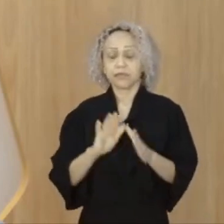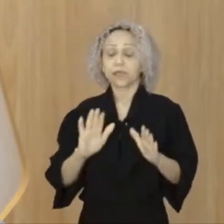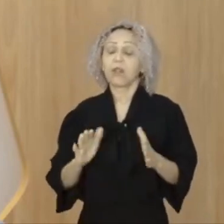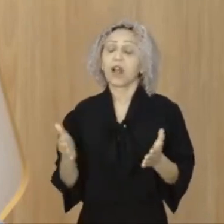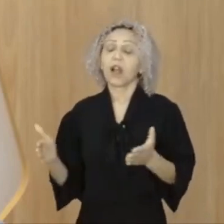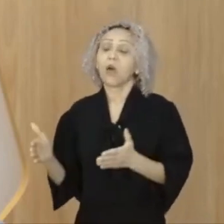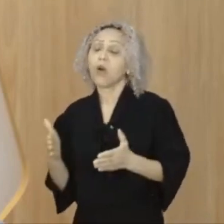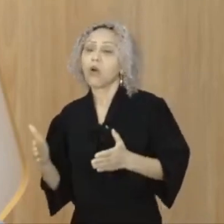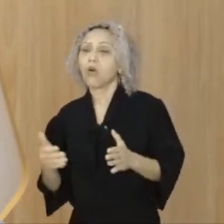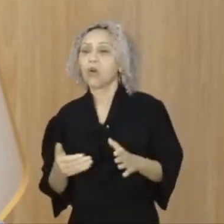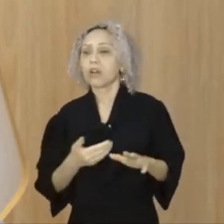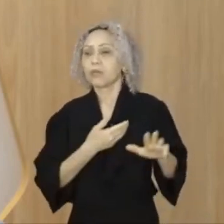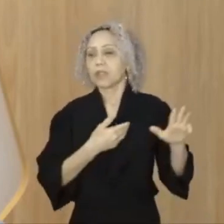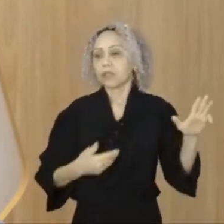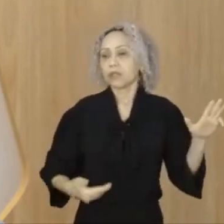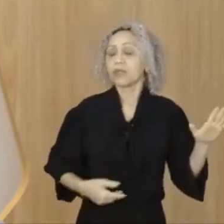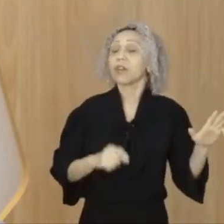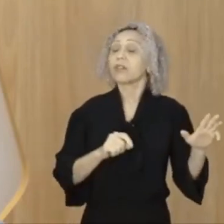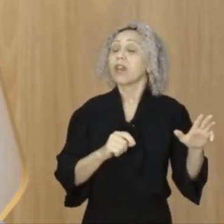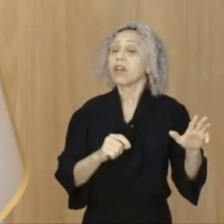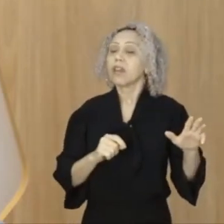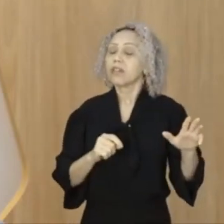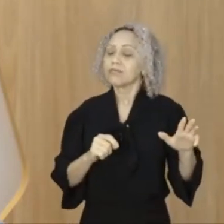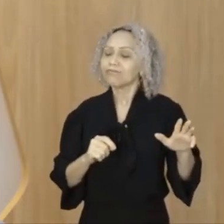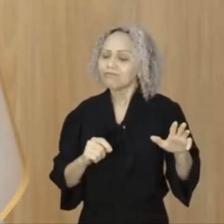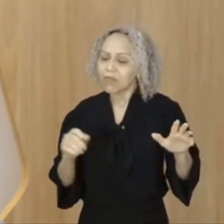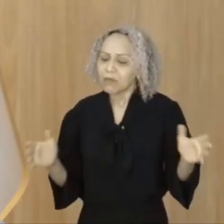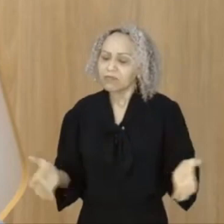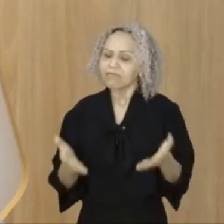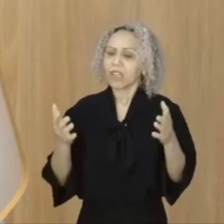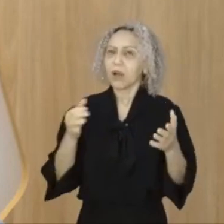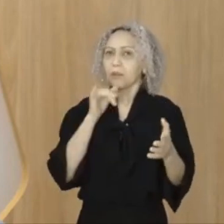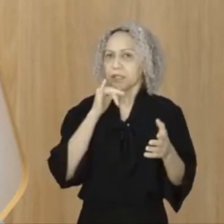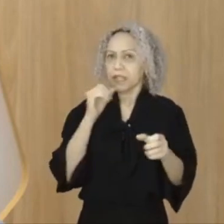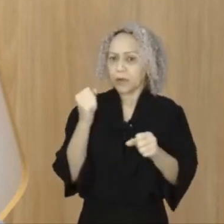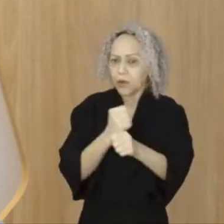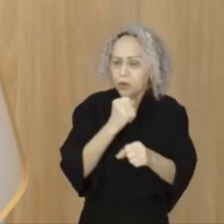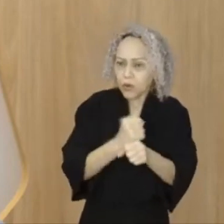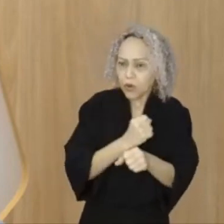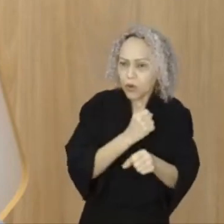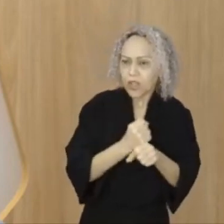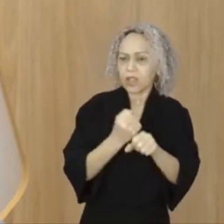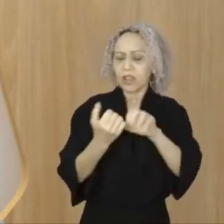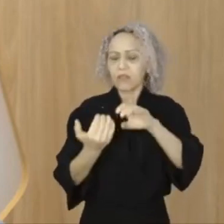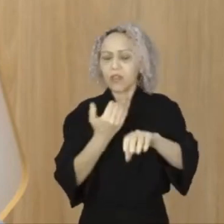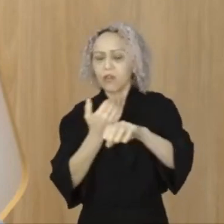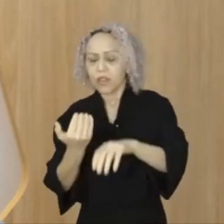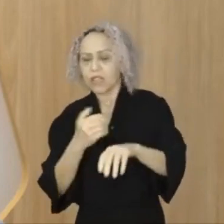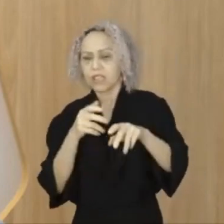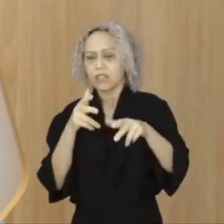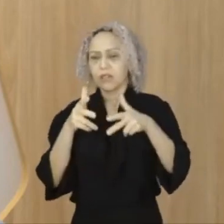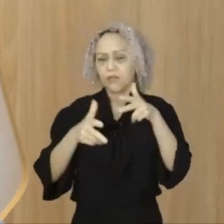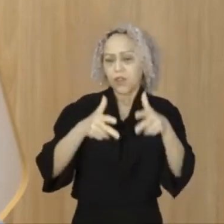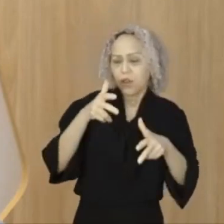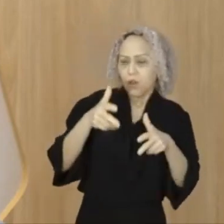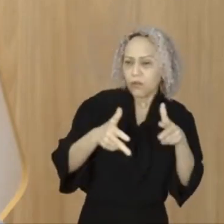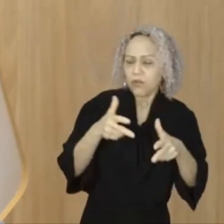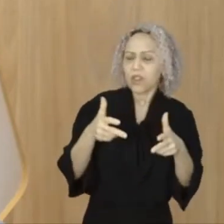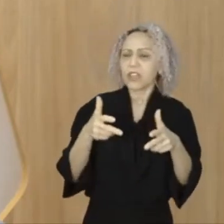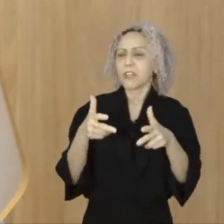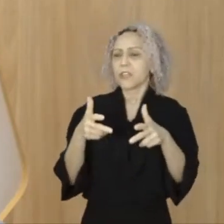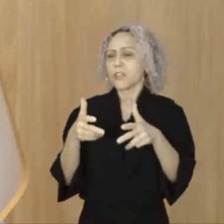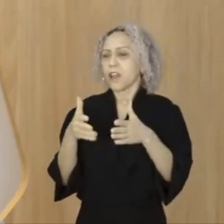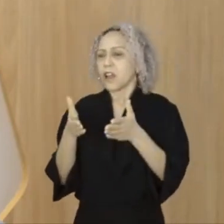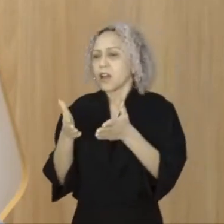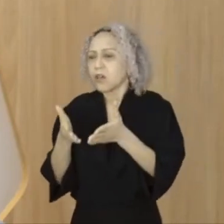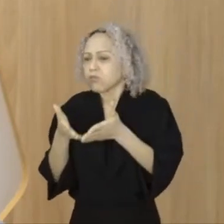portos, potencializar as vocações econômicas adormecidas. As empresas vão poder escolher o melhor posicionamento geográfico, vão olhar